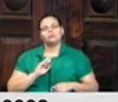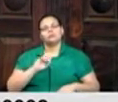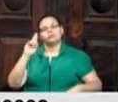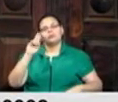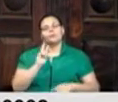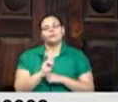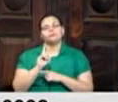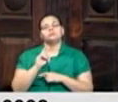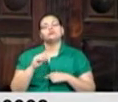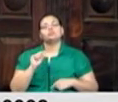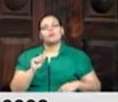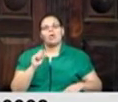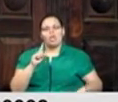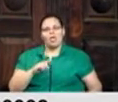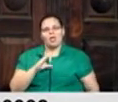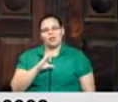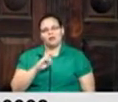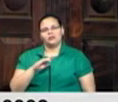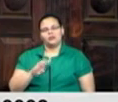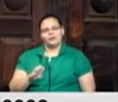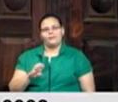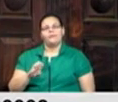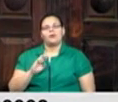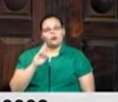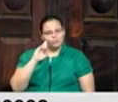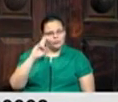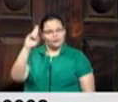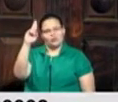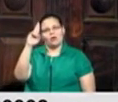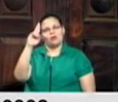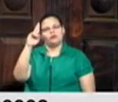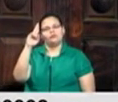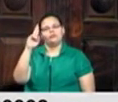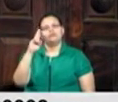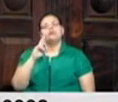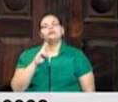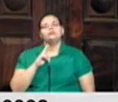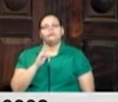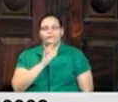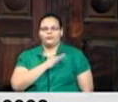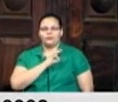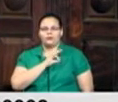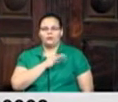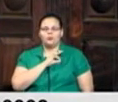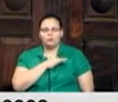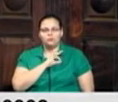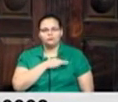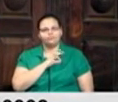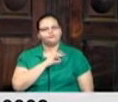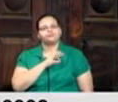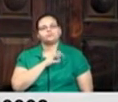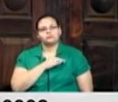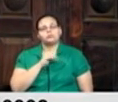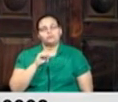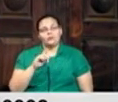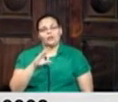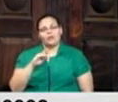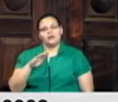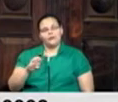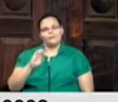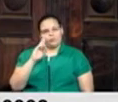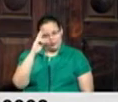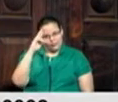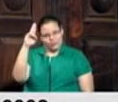representa crime de responsabilidade fiscal. E crime